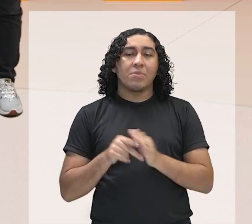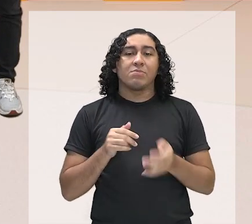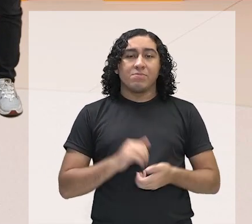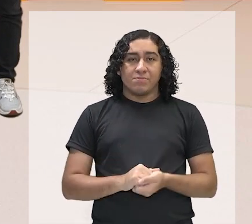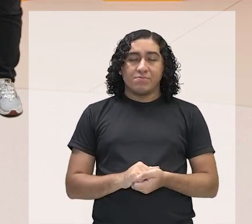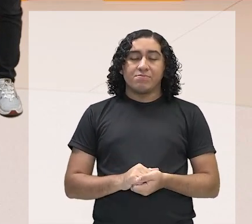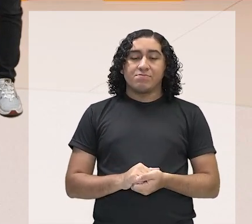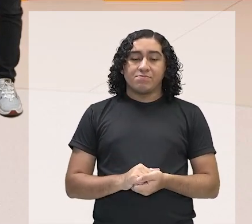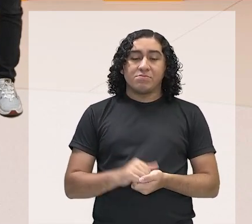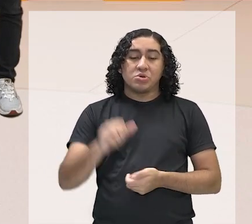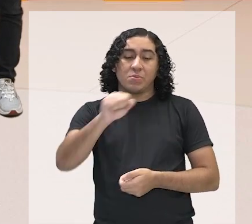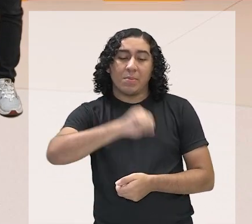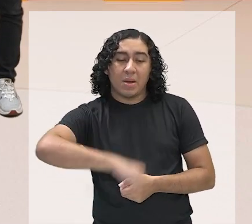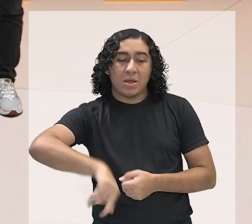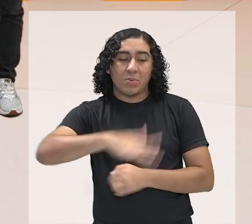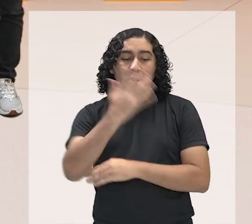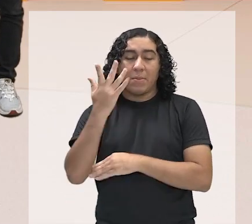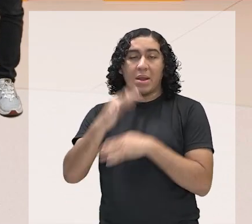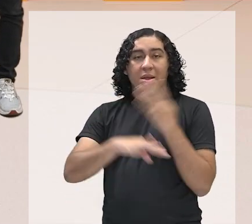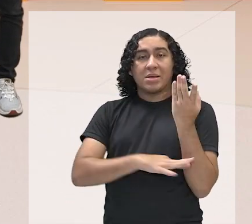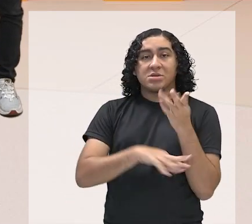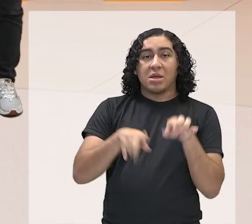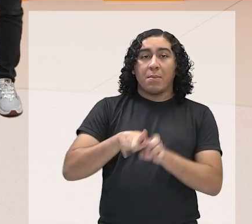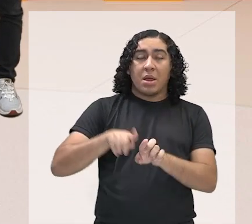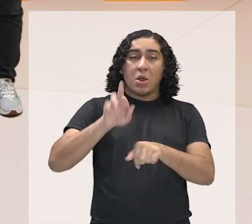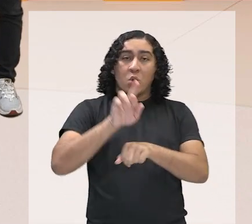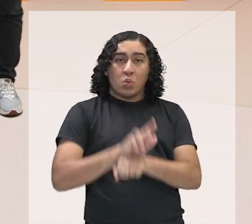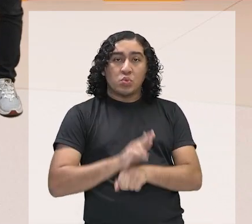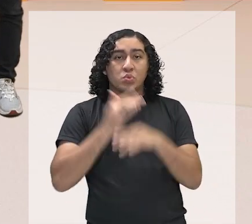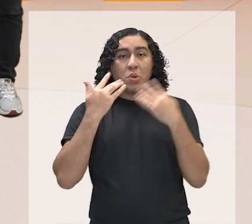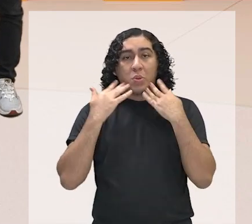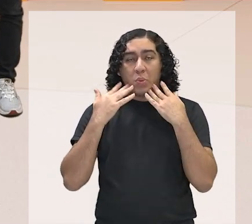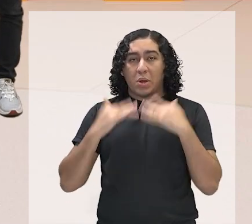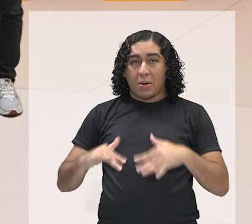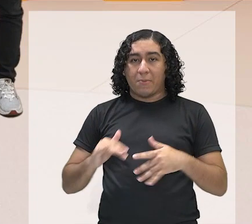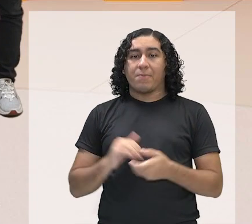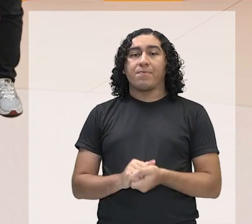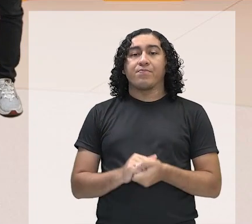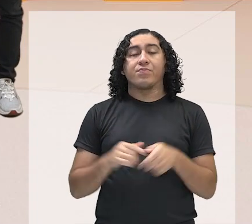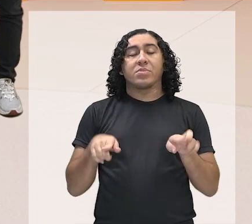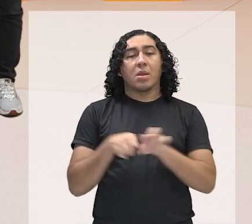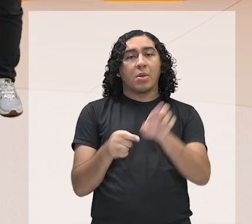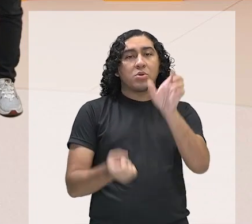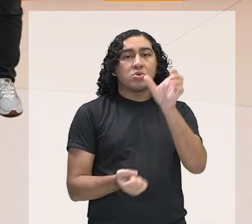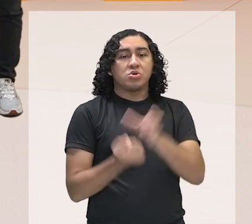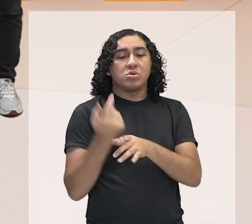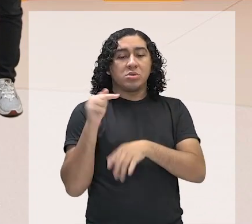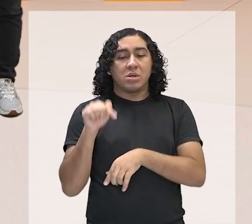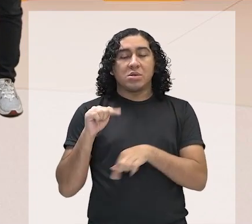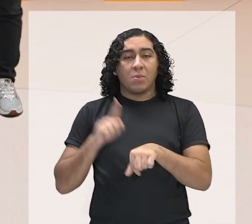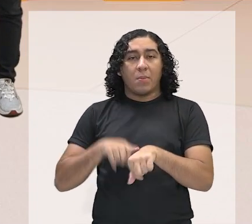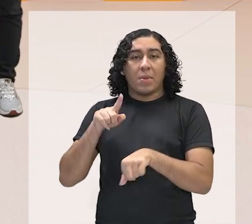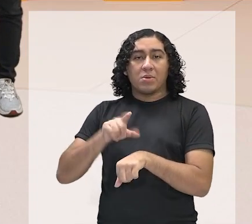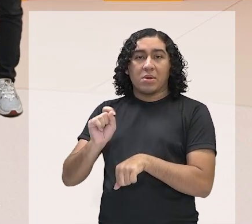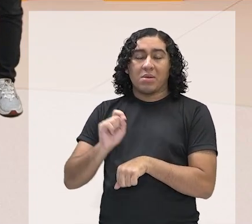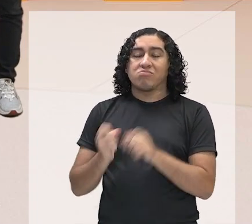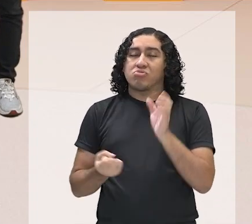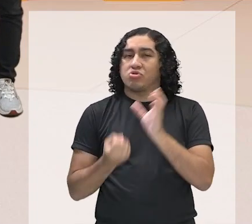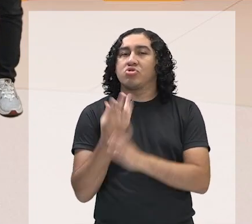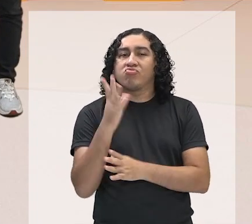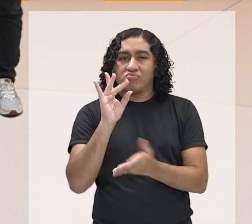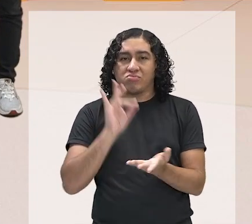o uso dos recursos naturais, tá? E criou também, a partir daquele momento, ajudou a criar, na